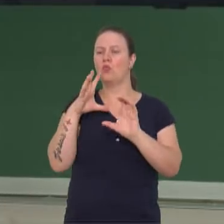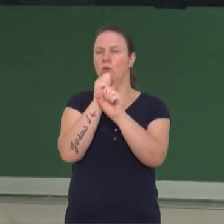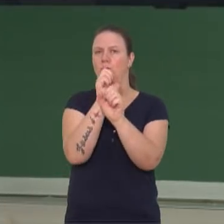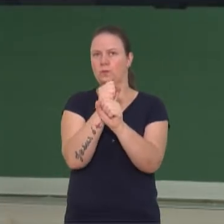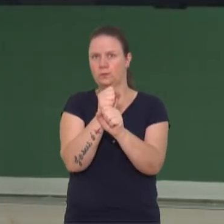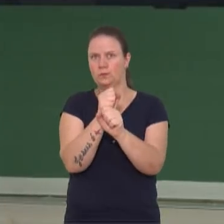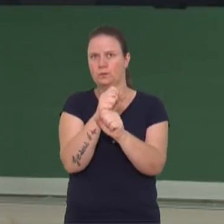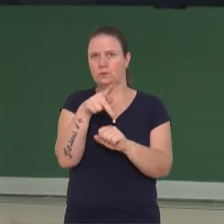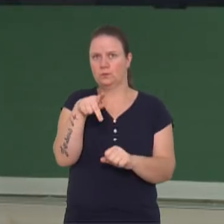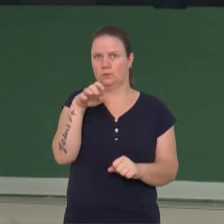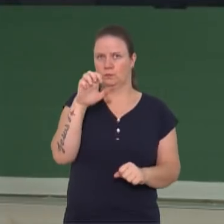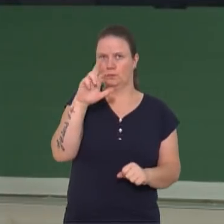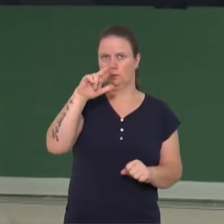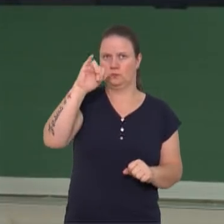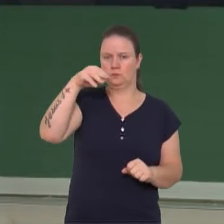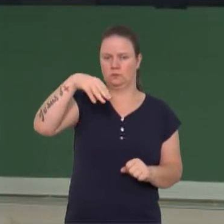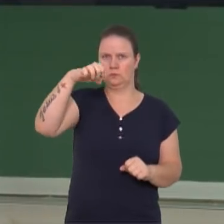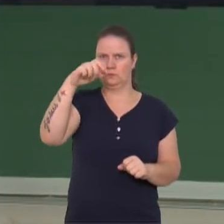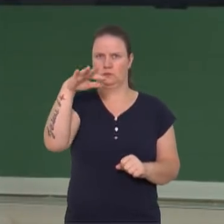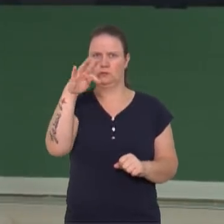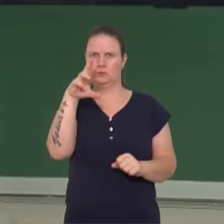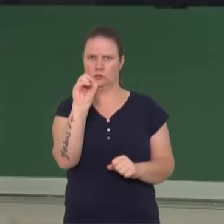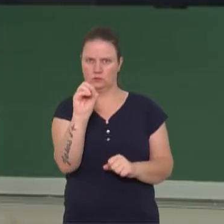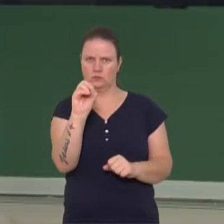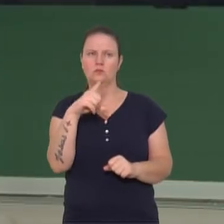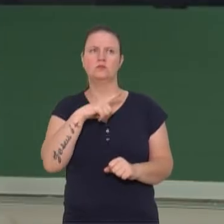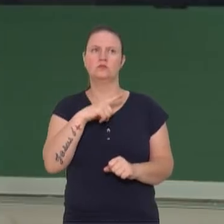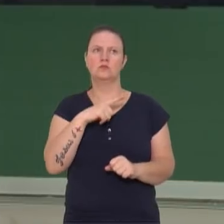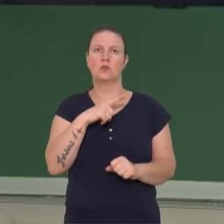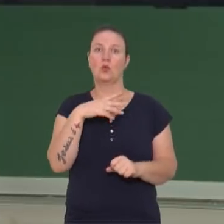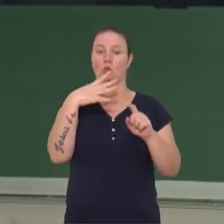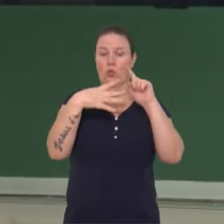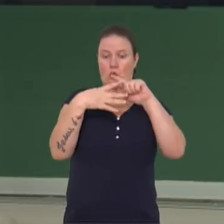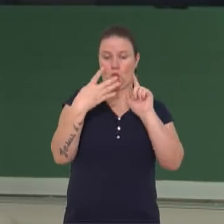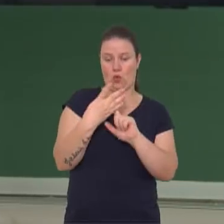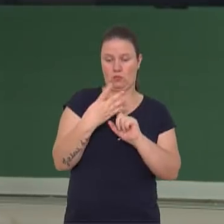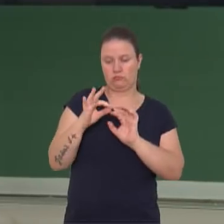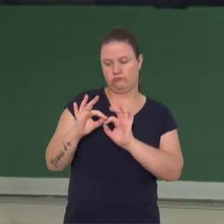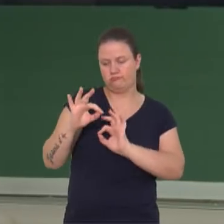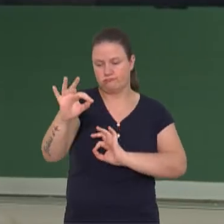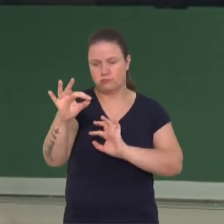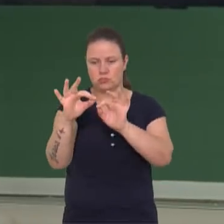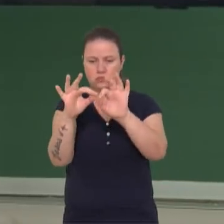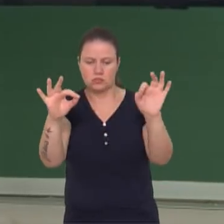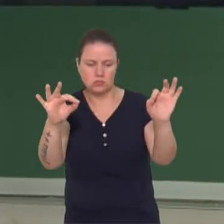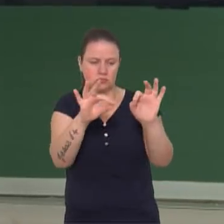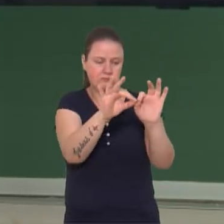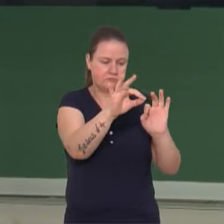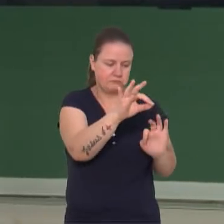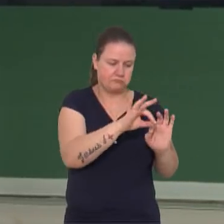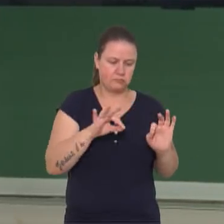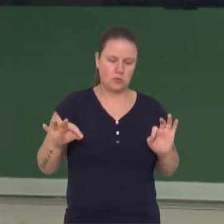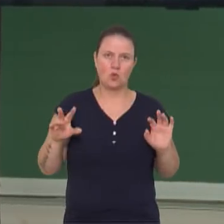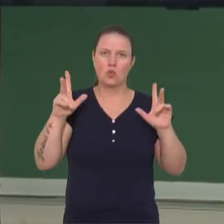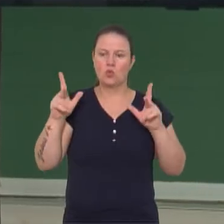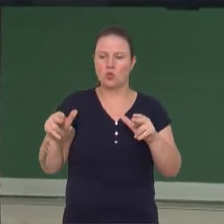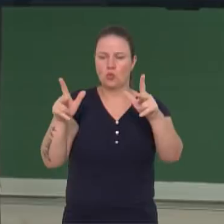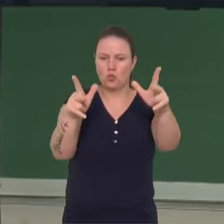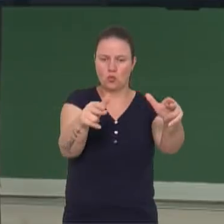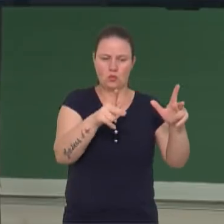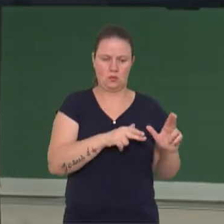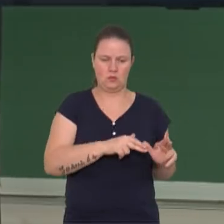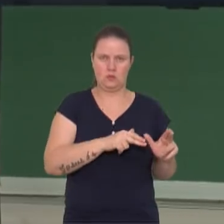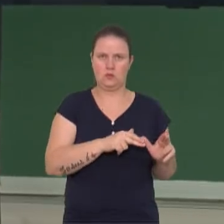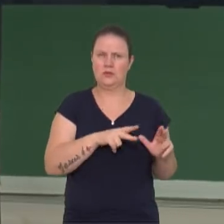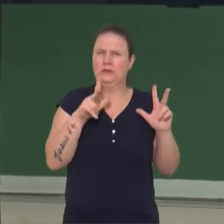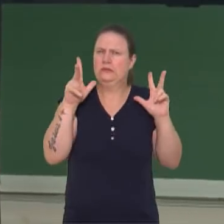perímetro. Quadrado, 4 lados com a mesma medida. Na matemática, quando a gente fala mesma